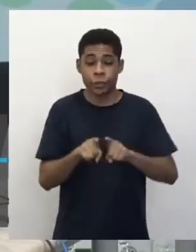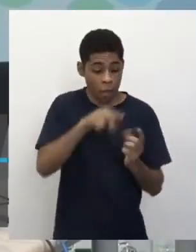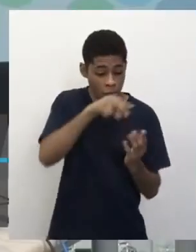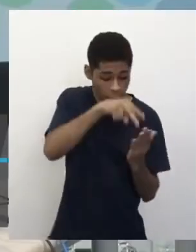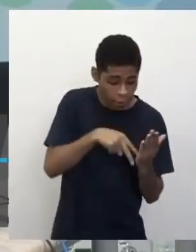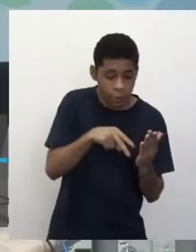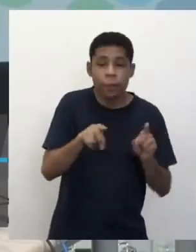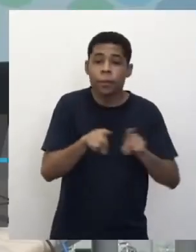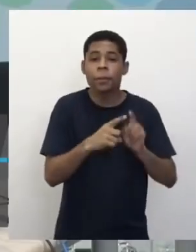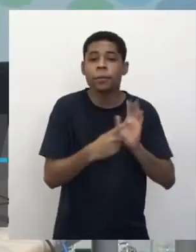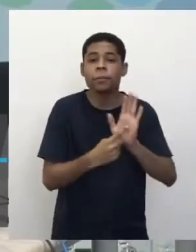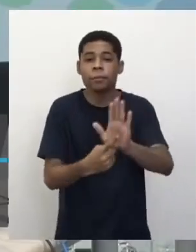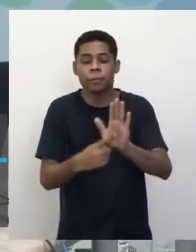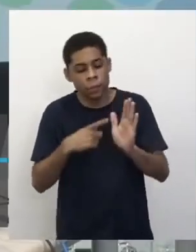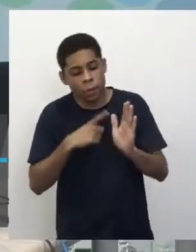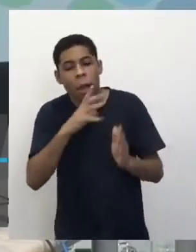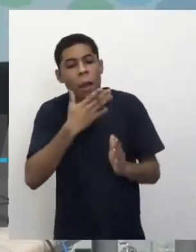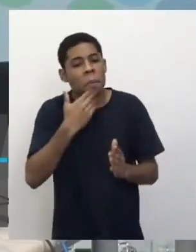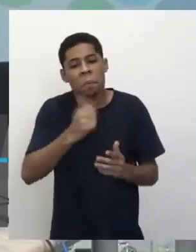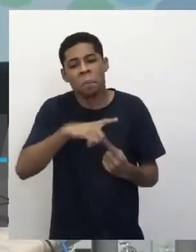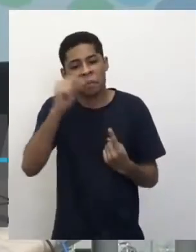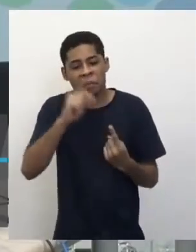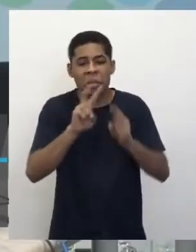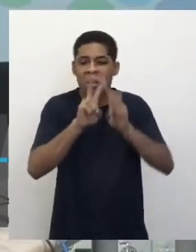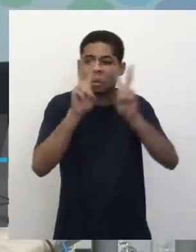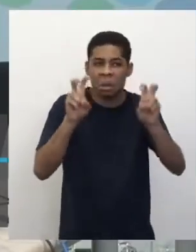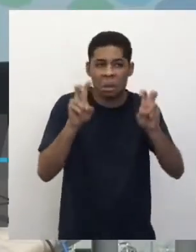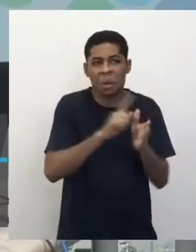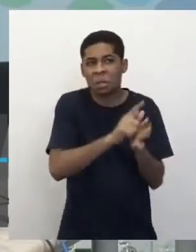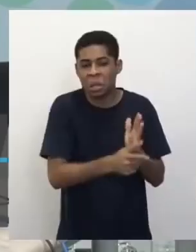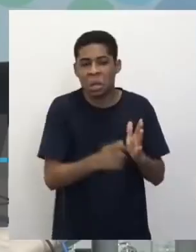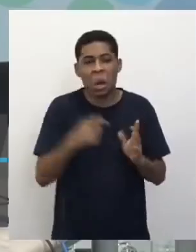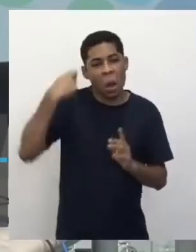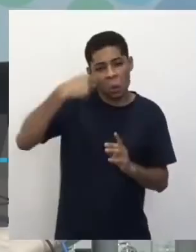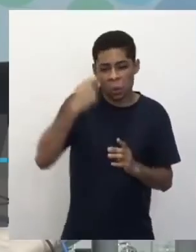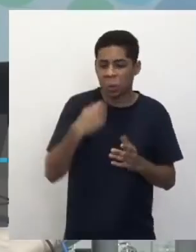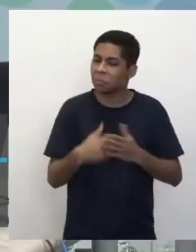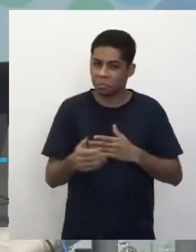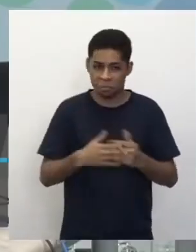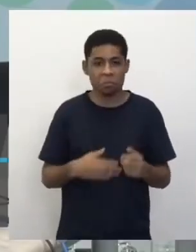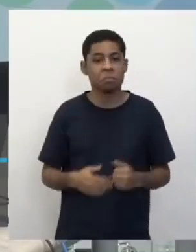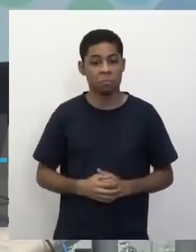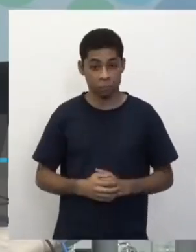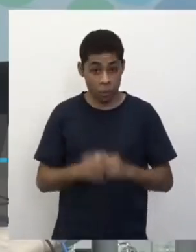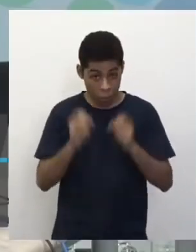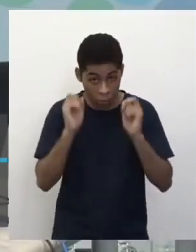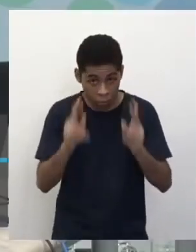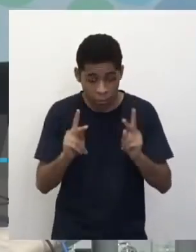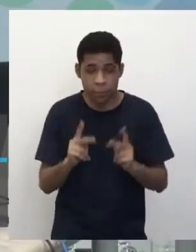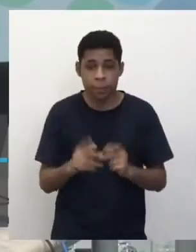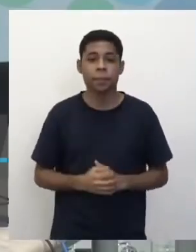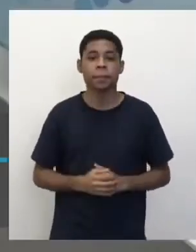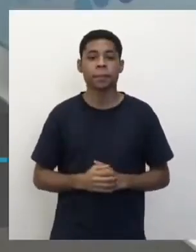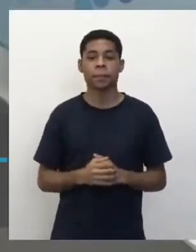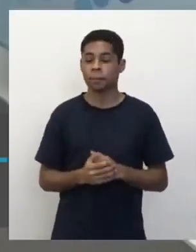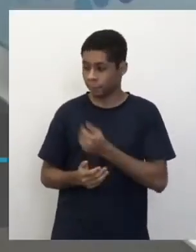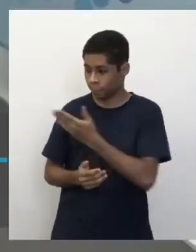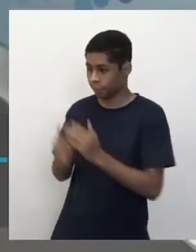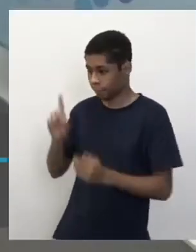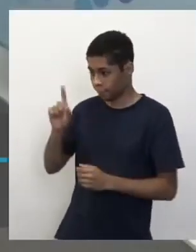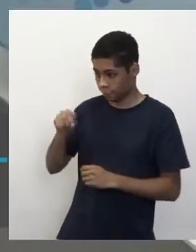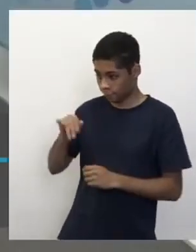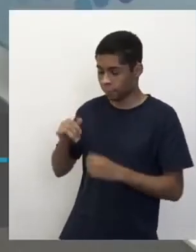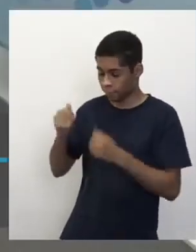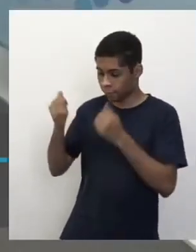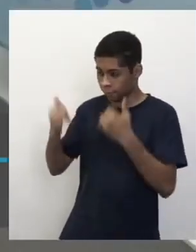e estabelecendo preferências por gêneros, temas e autores. Ok, Provanda? Pronto, Dani, pode ir. Então, vamos